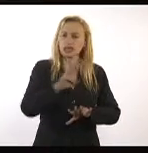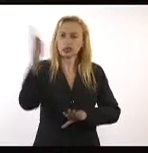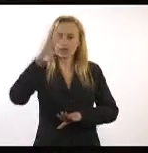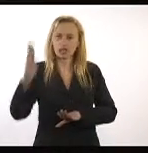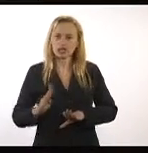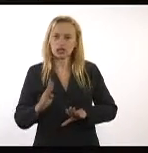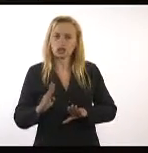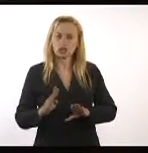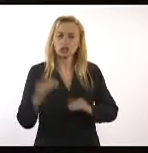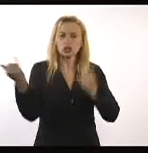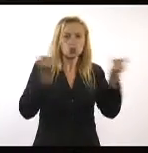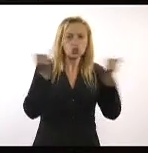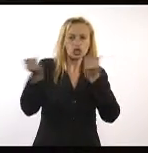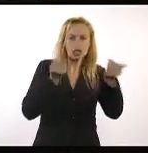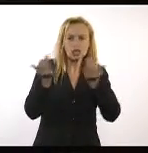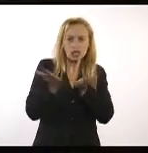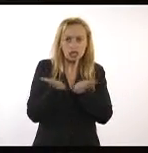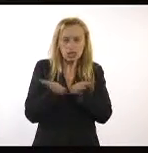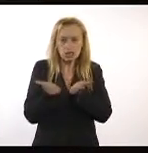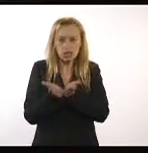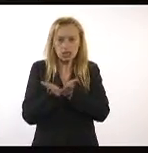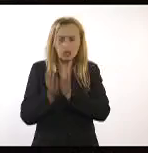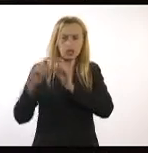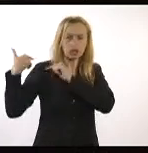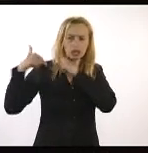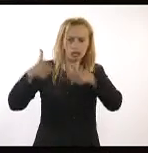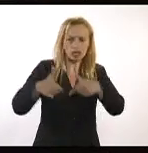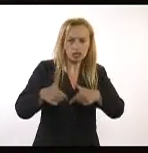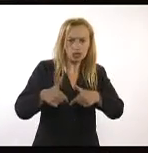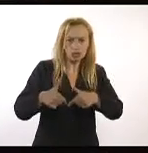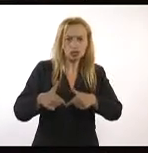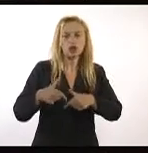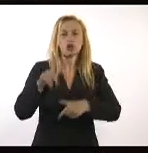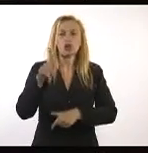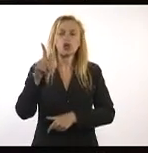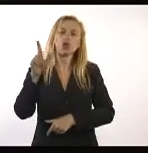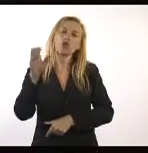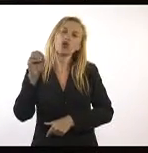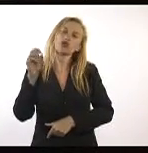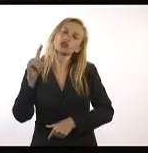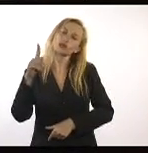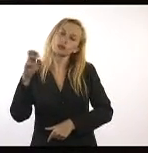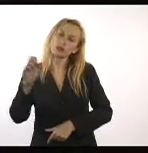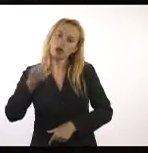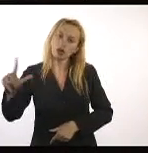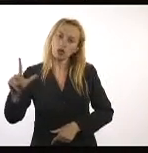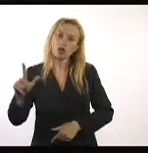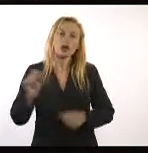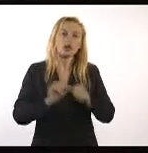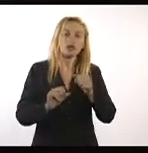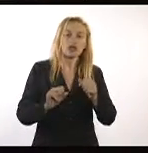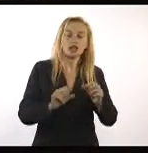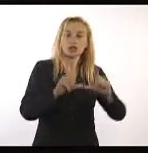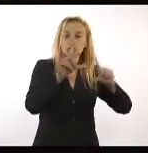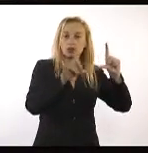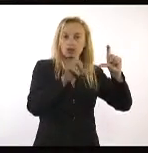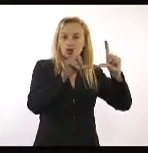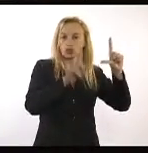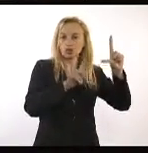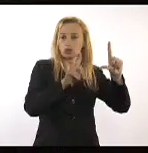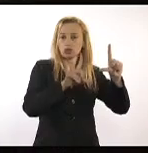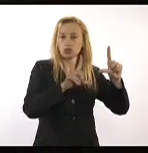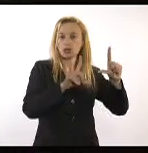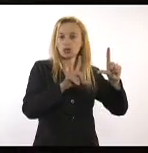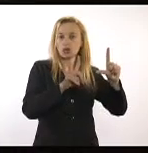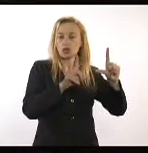notícias cristãs e conservadora denominado gospel prime ele fez uma matéria revelando